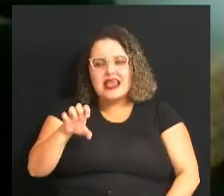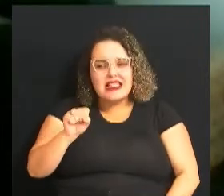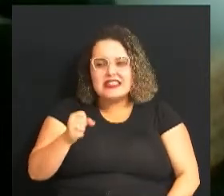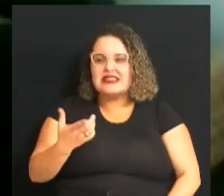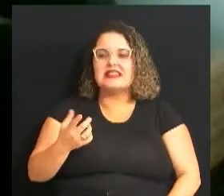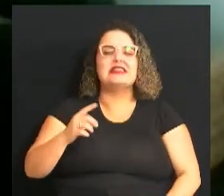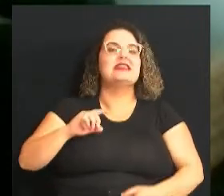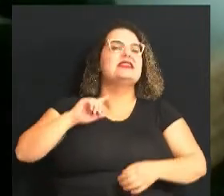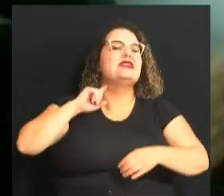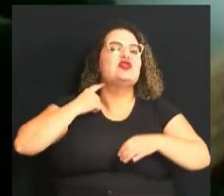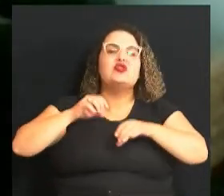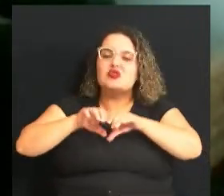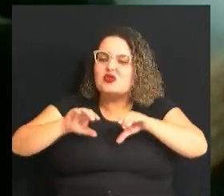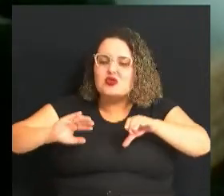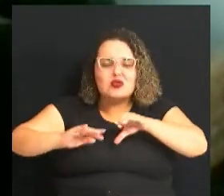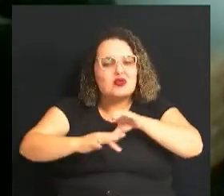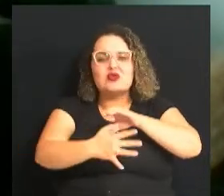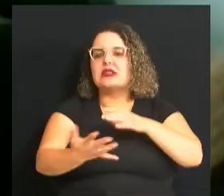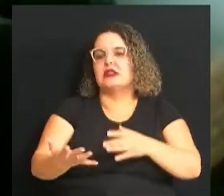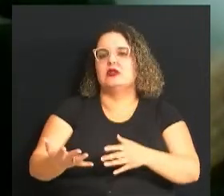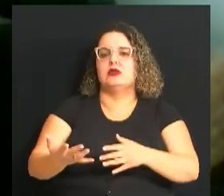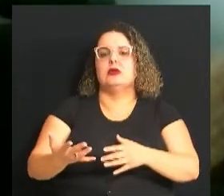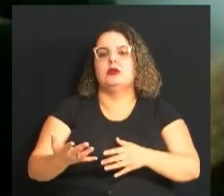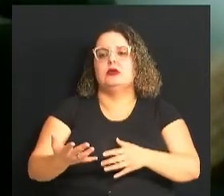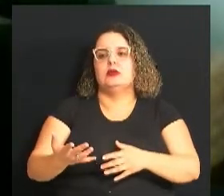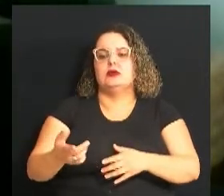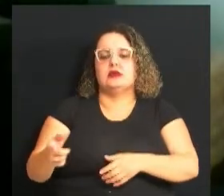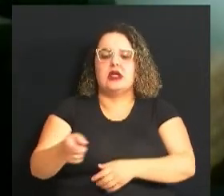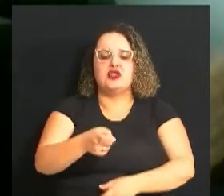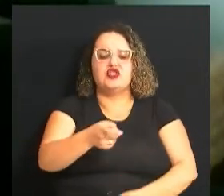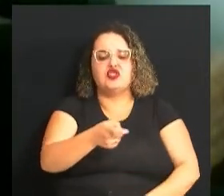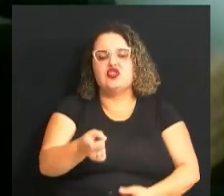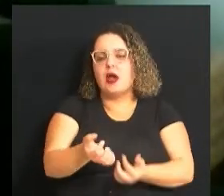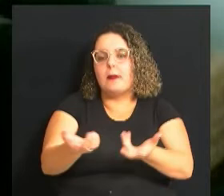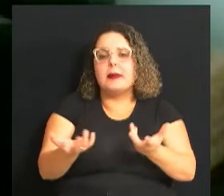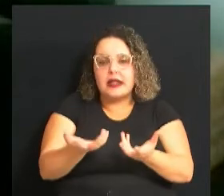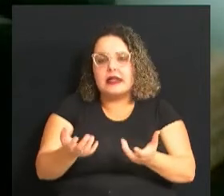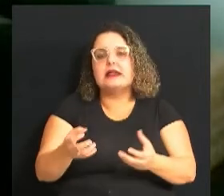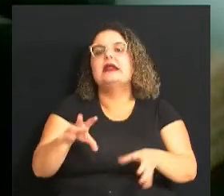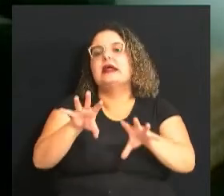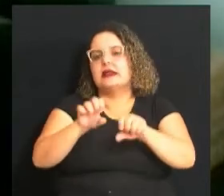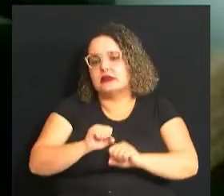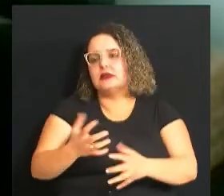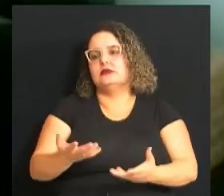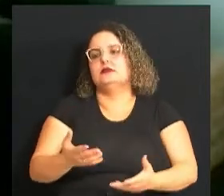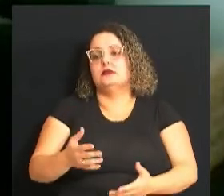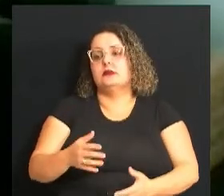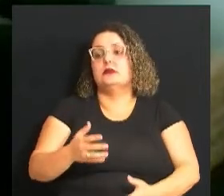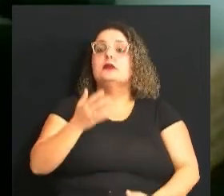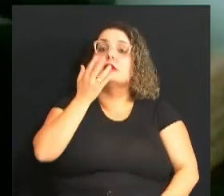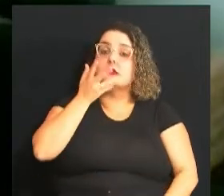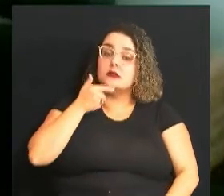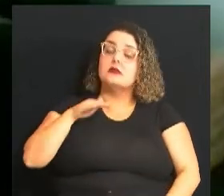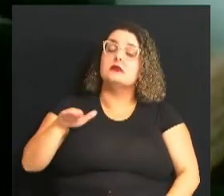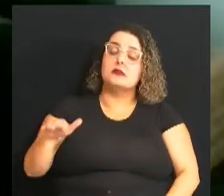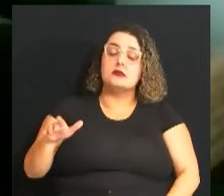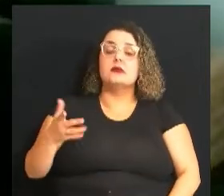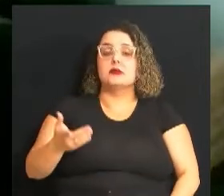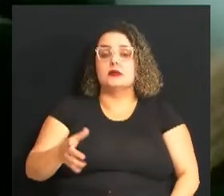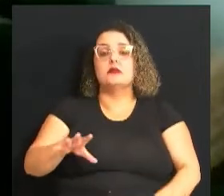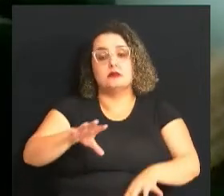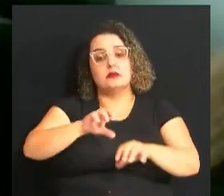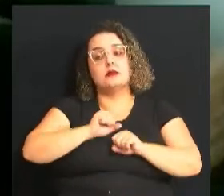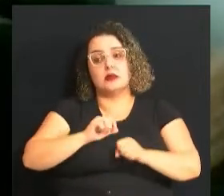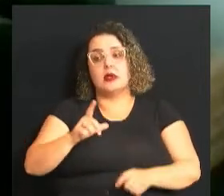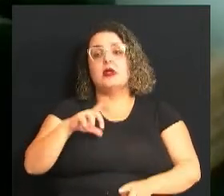esgoto, e normalmente as pessoas que são mais acometidas até são as crianças. E nós temos, por exemplo, vacinação